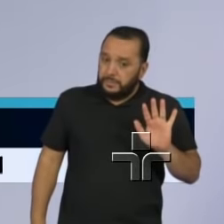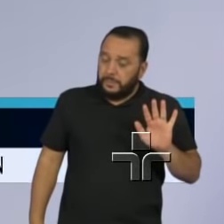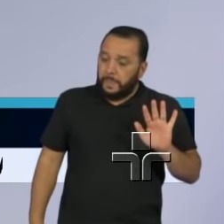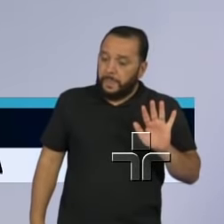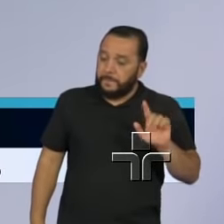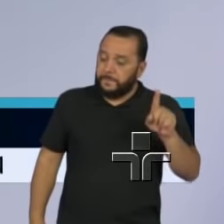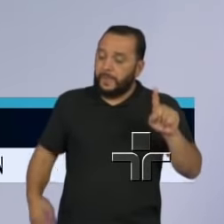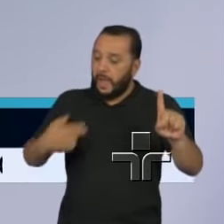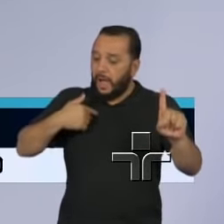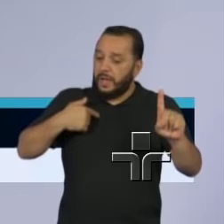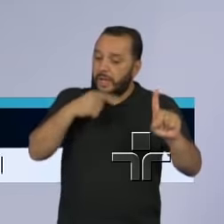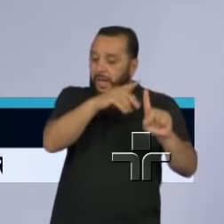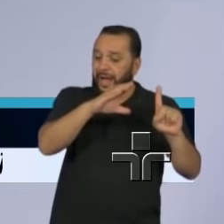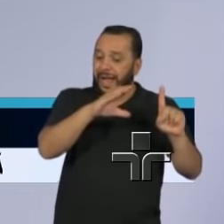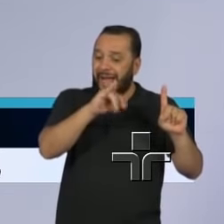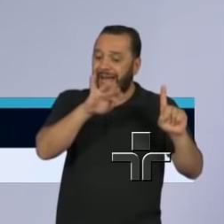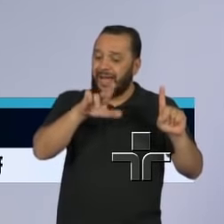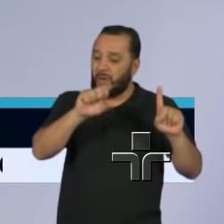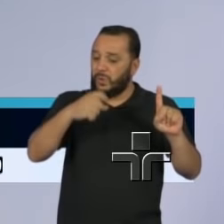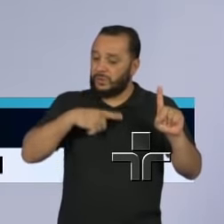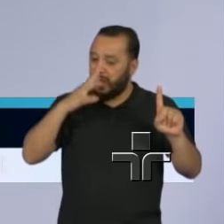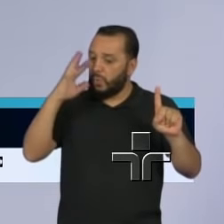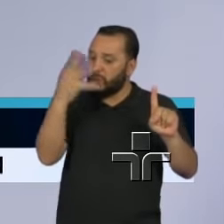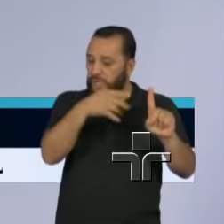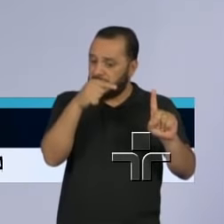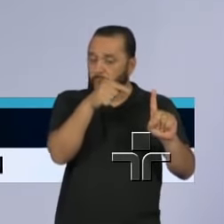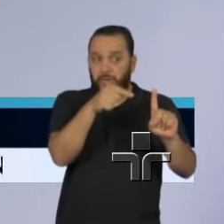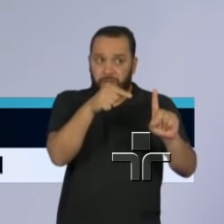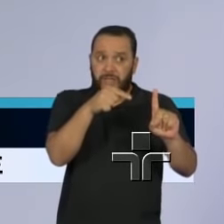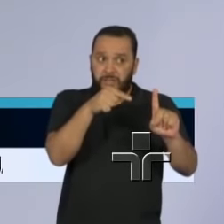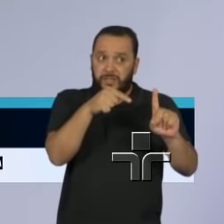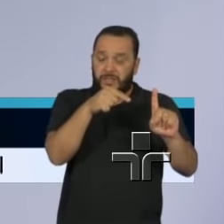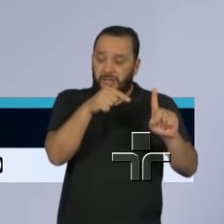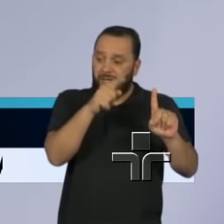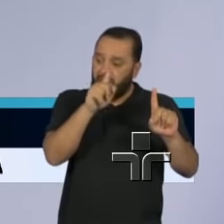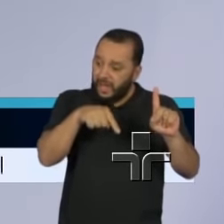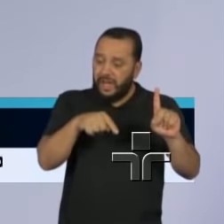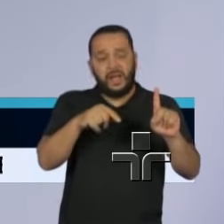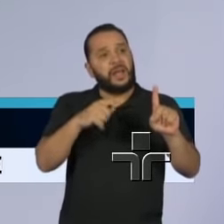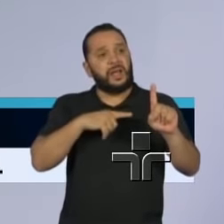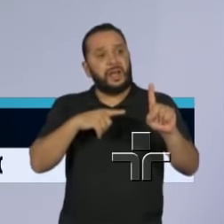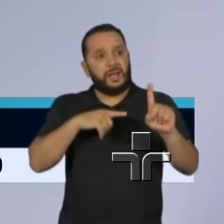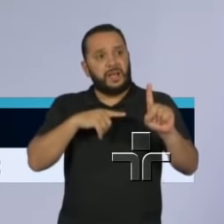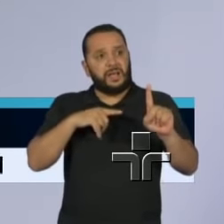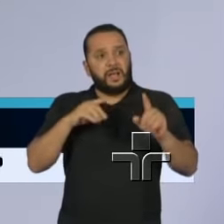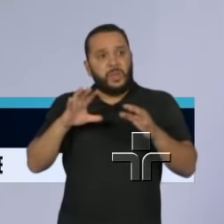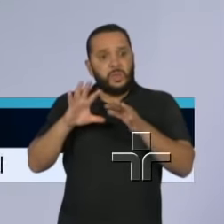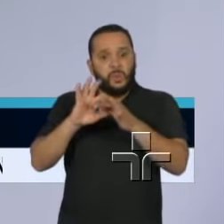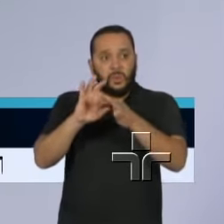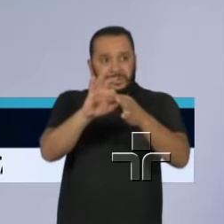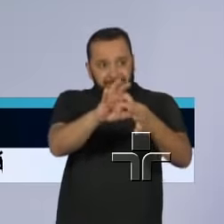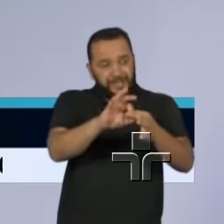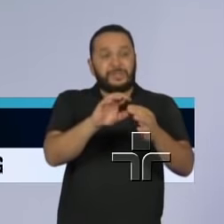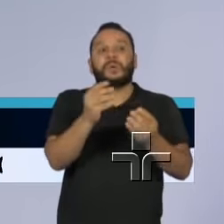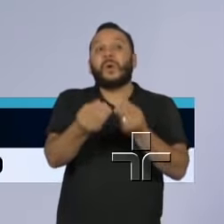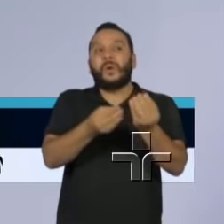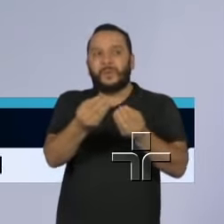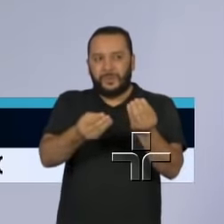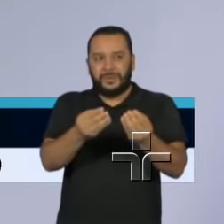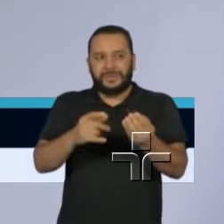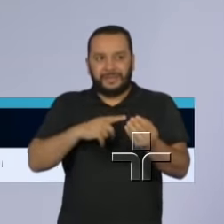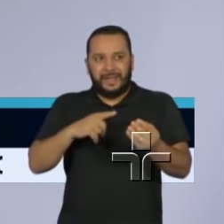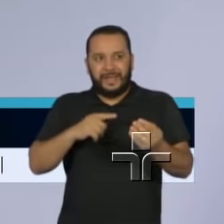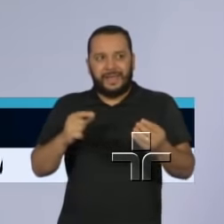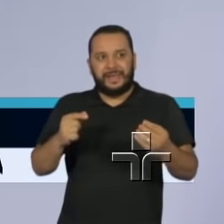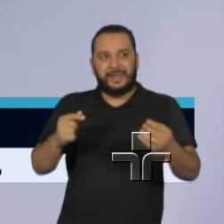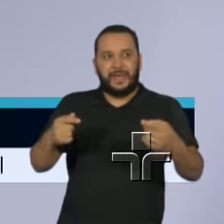as acusações que se fazem contra ele se dão no contexto de uma grande disputa corporativa